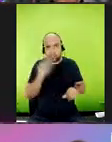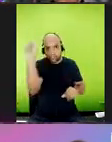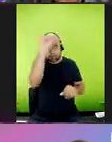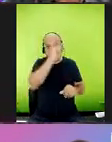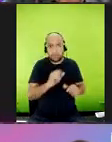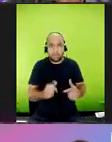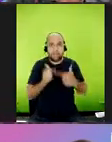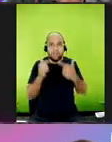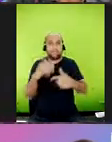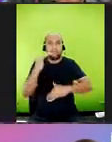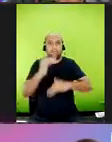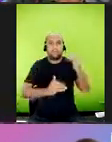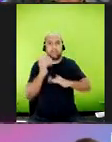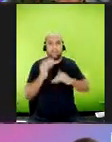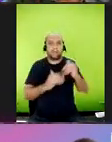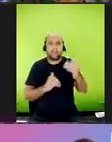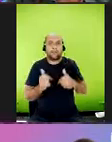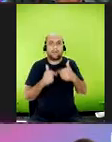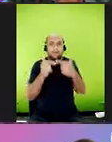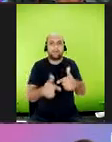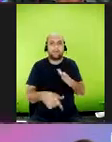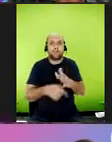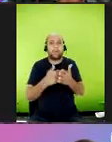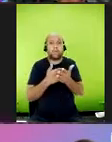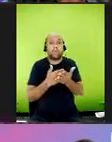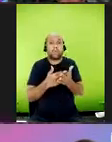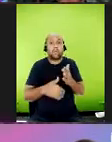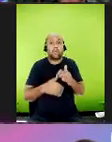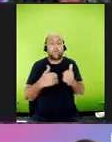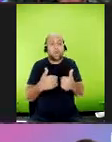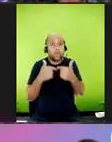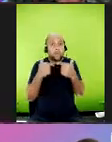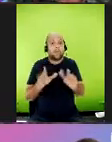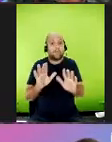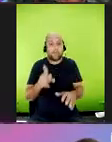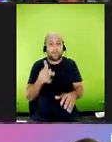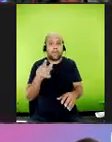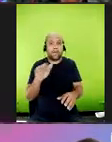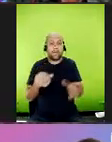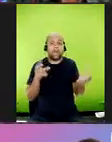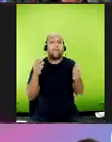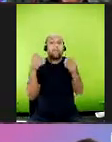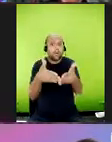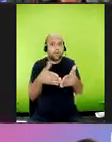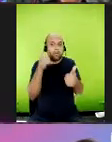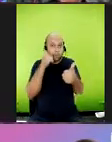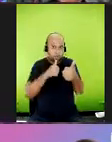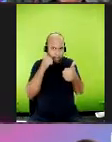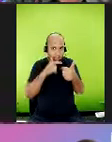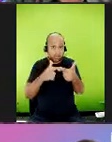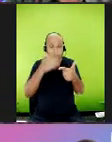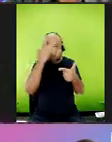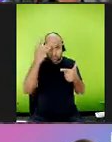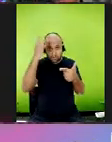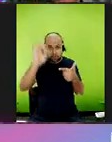profissional nós fizemos um no início do ano no Pará focado em mulheres pessoas com deficiências o que que ele é essa pessoas do